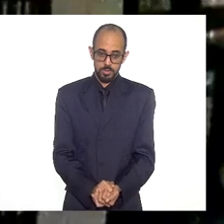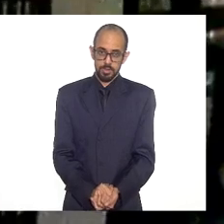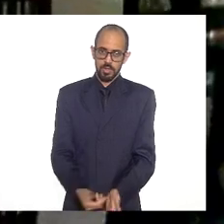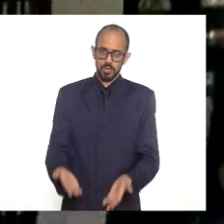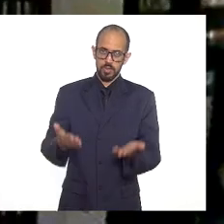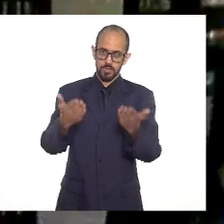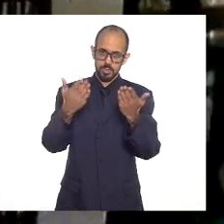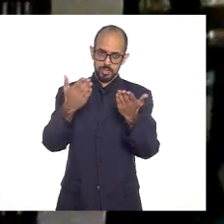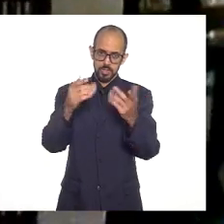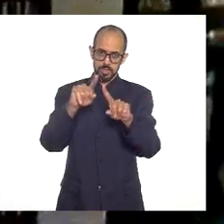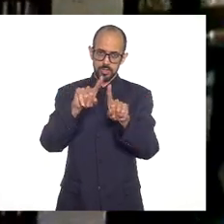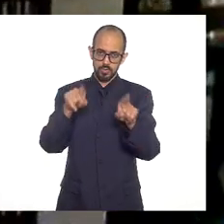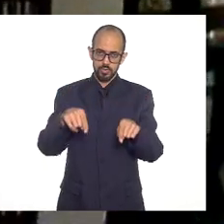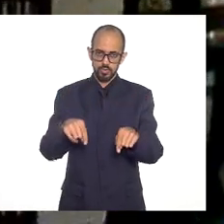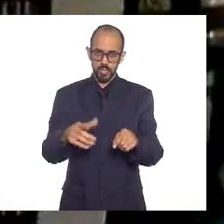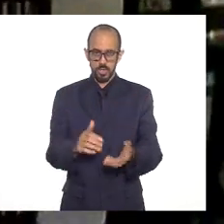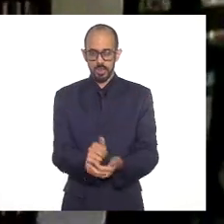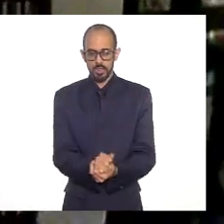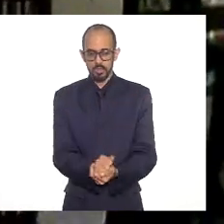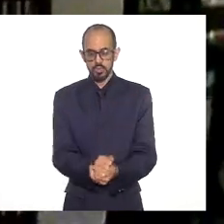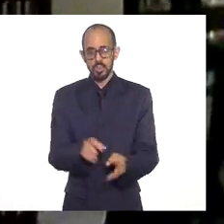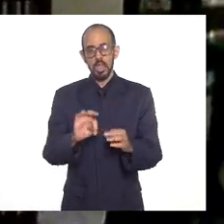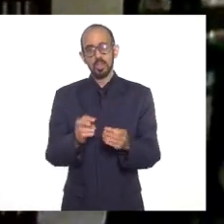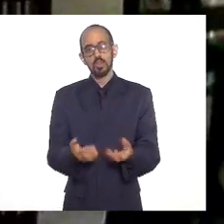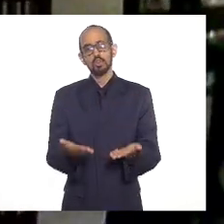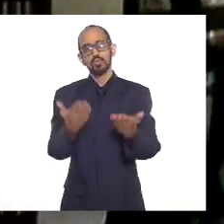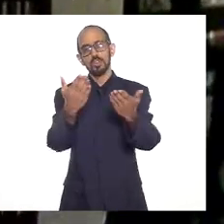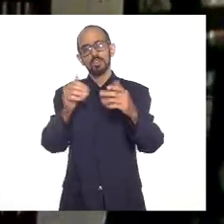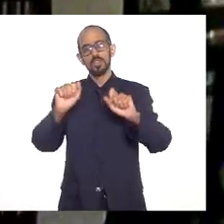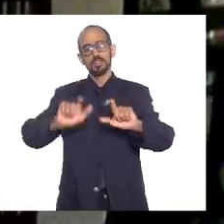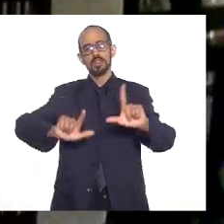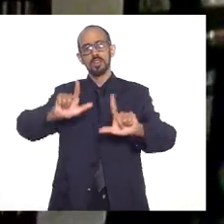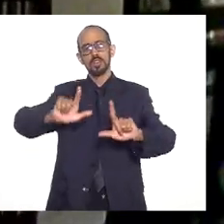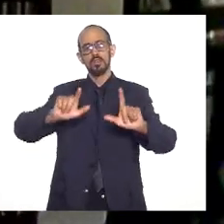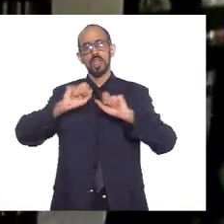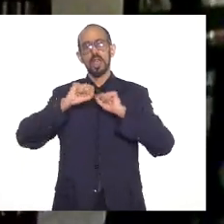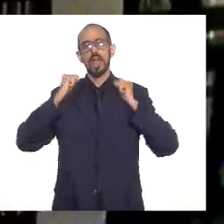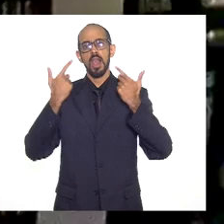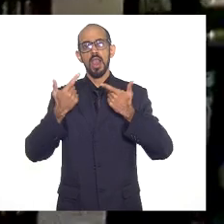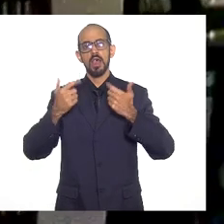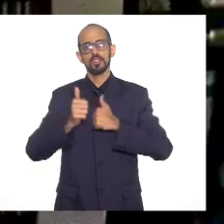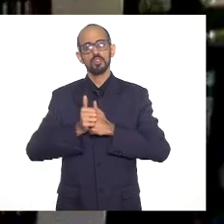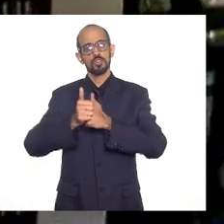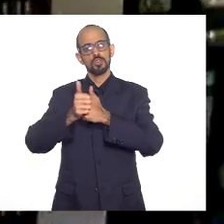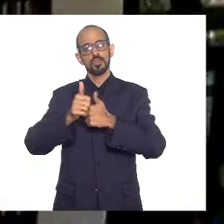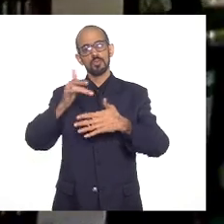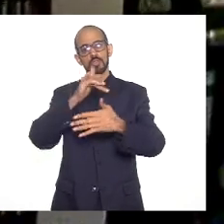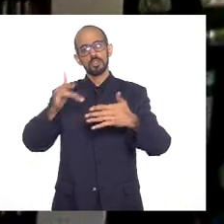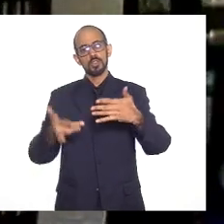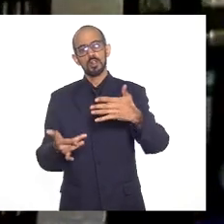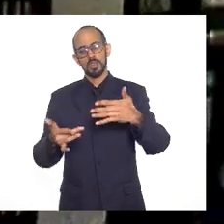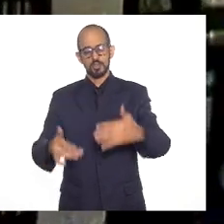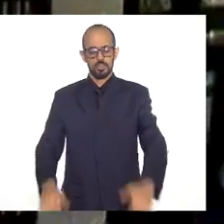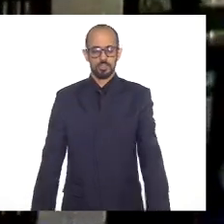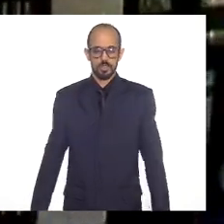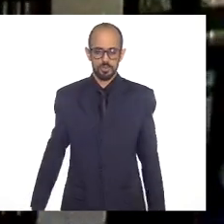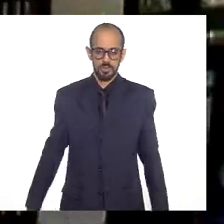servidores, aqueles que nos assistem pela TV Alege, aqueles que nos acompanham pelas redes